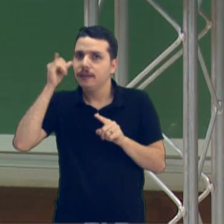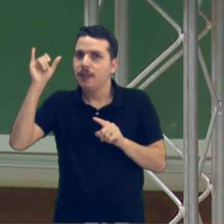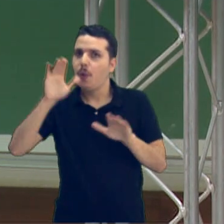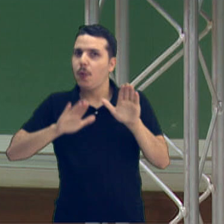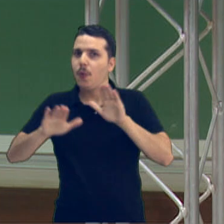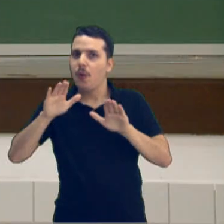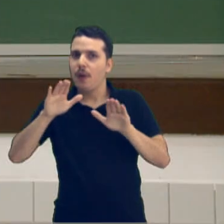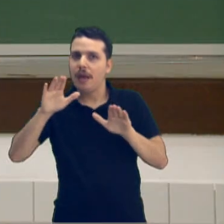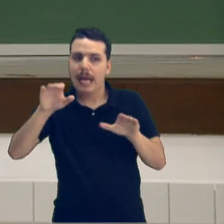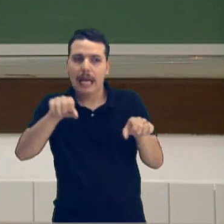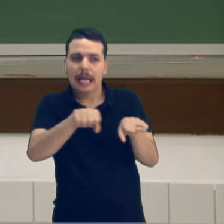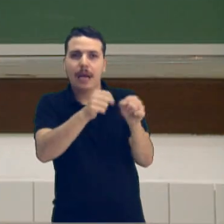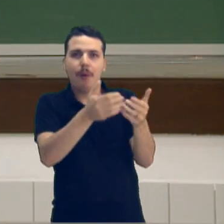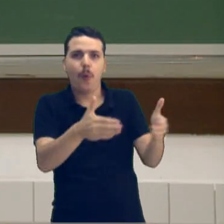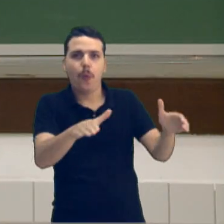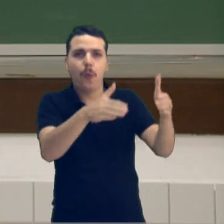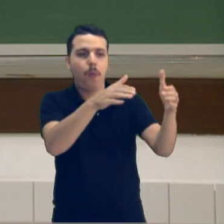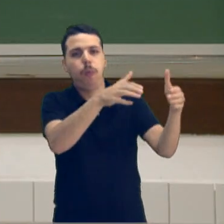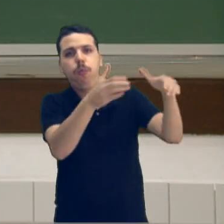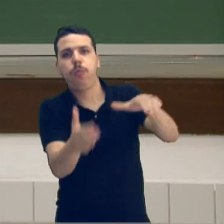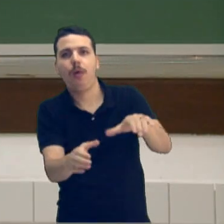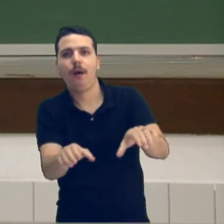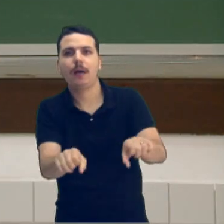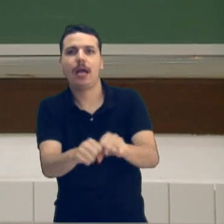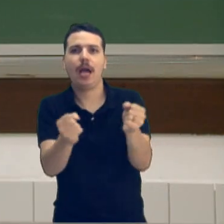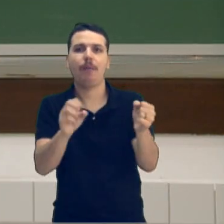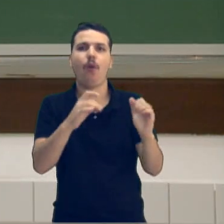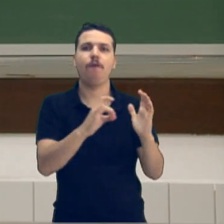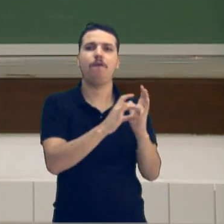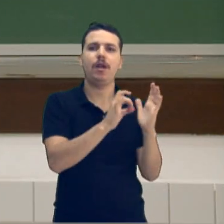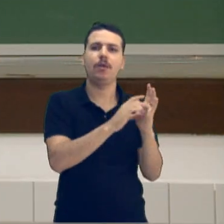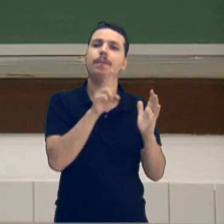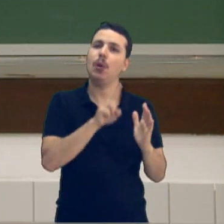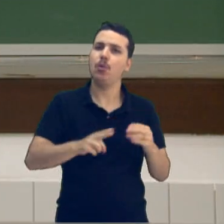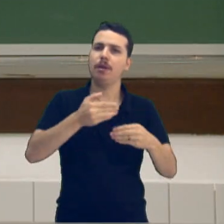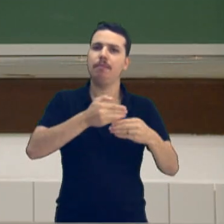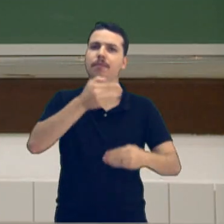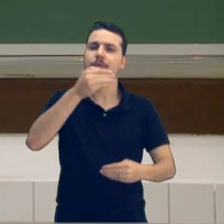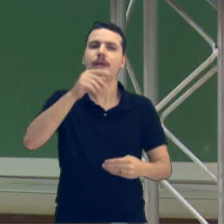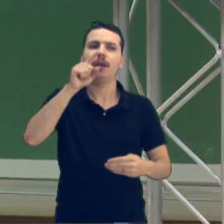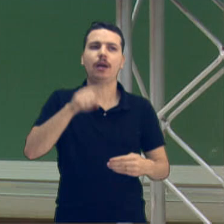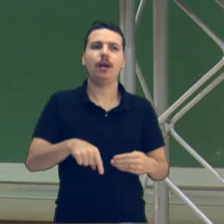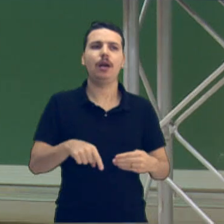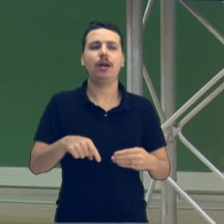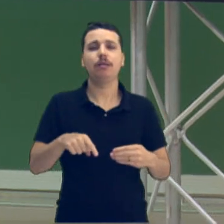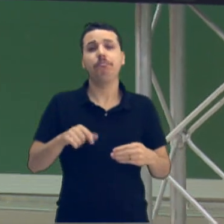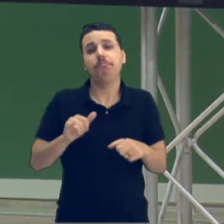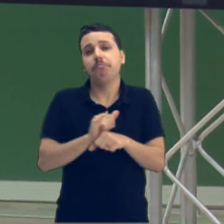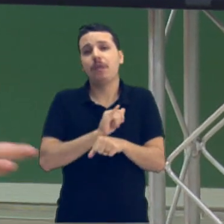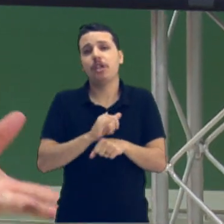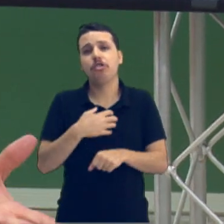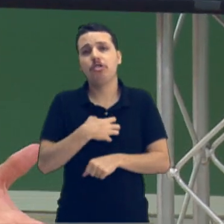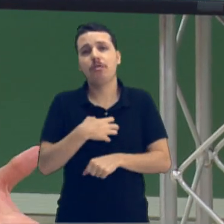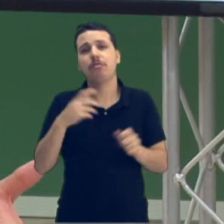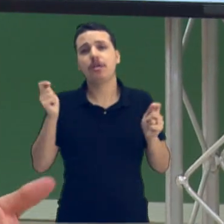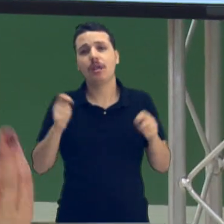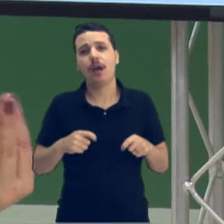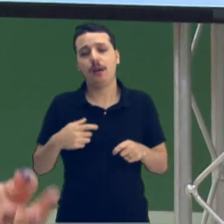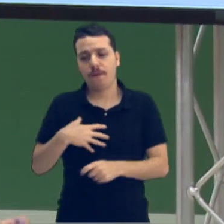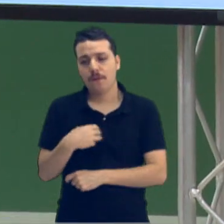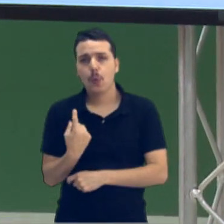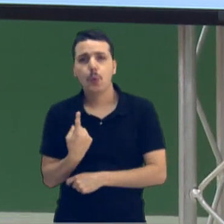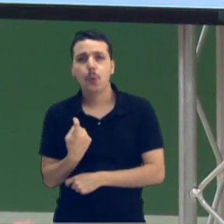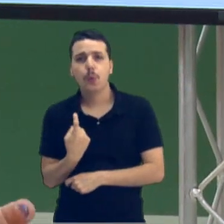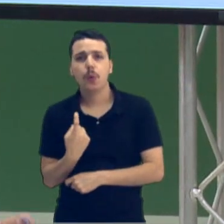nenhum vidro em casa, né, gente? Usem a parede, que também é uma tática para quem, né, às vezes é filho